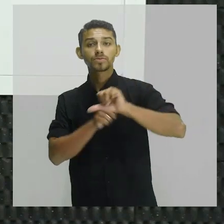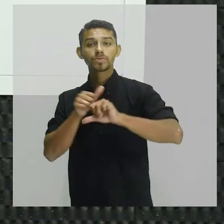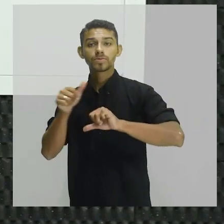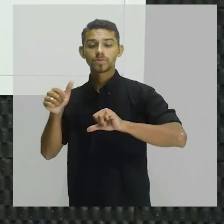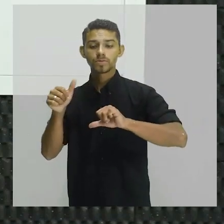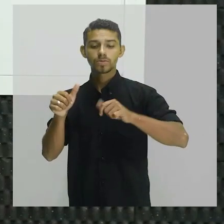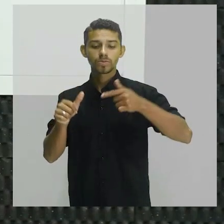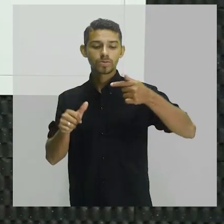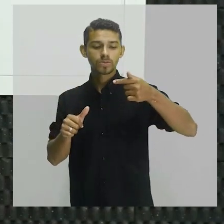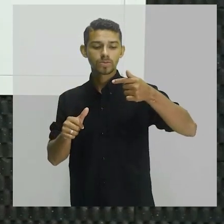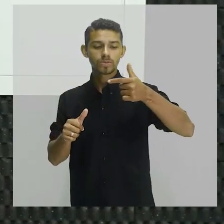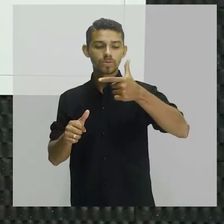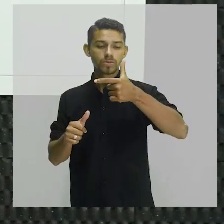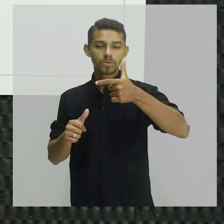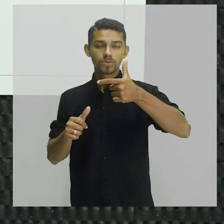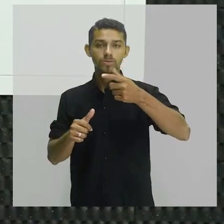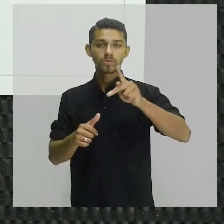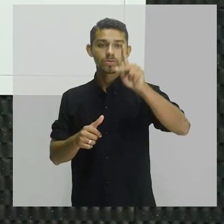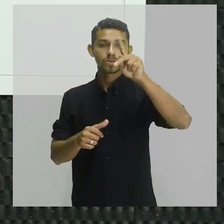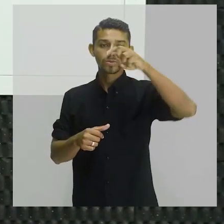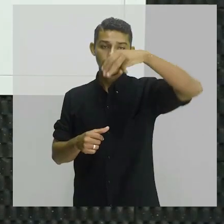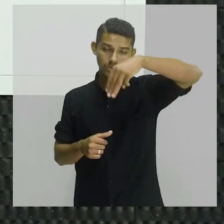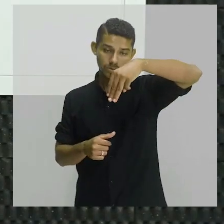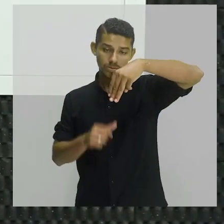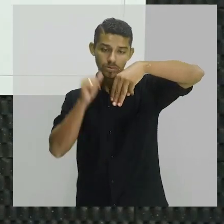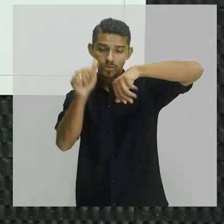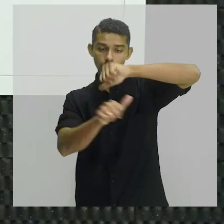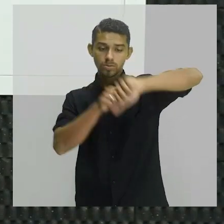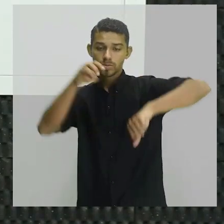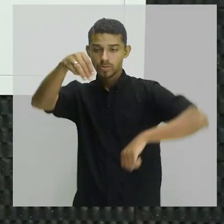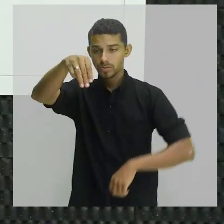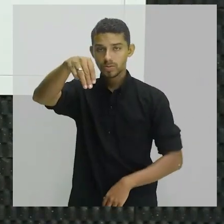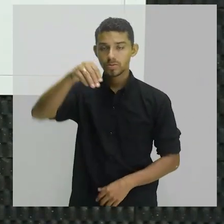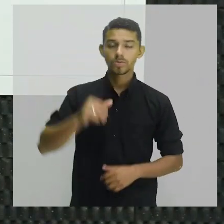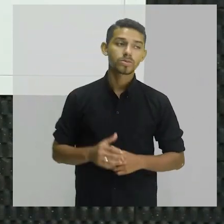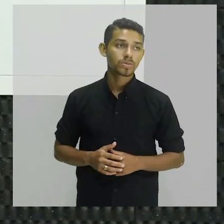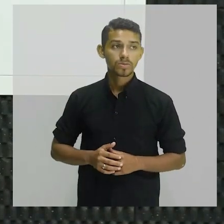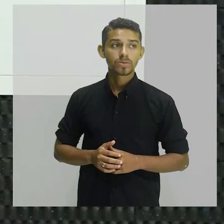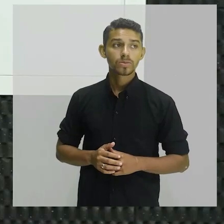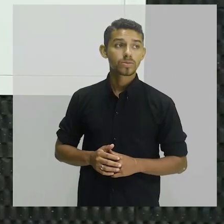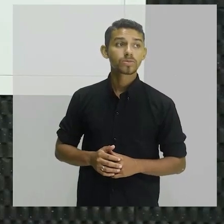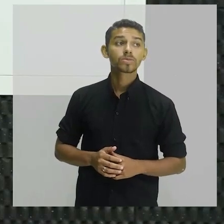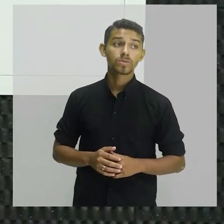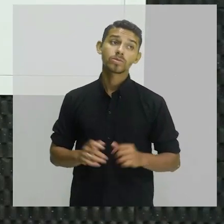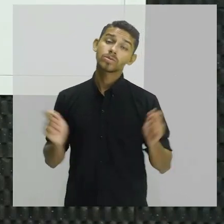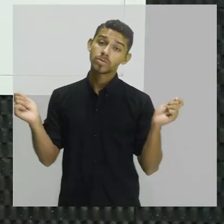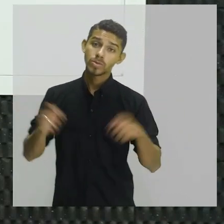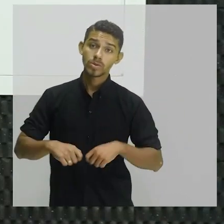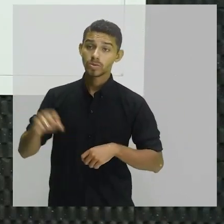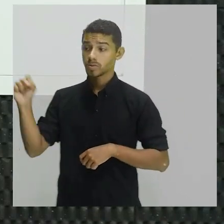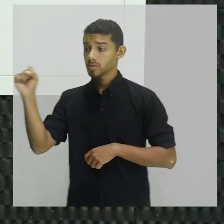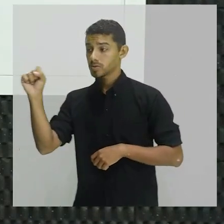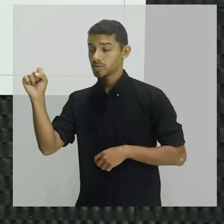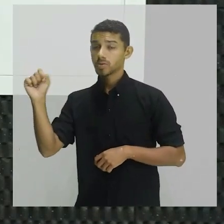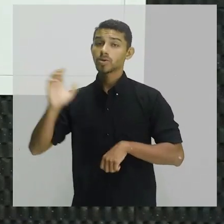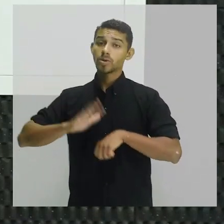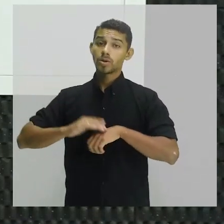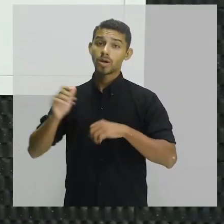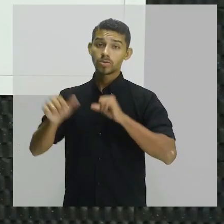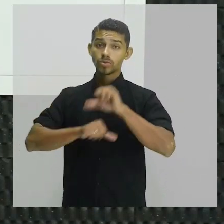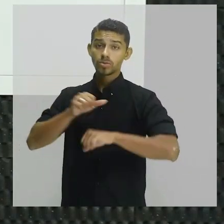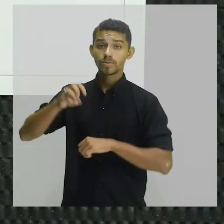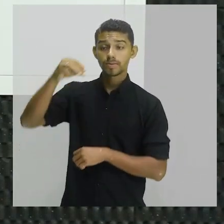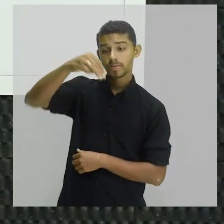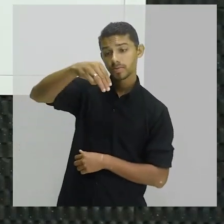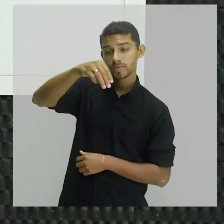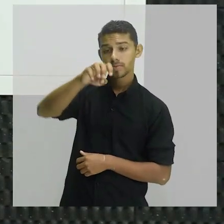km por hora para metros por segundo, né? Estamos trabalhando com segundos, estamos trabalhando com metros, tá ok? Então